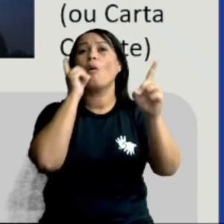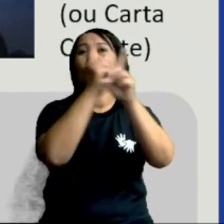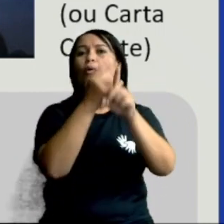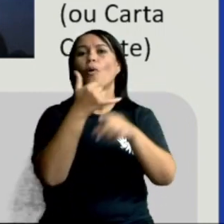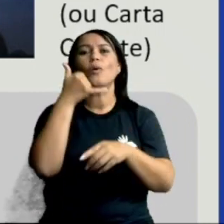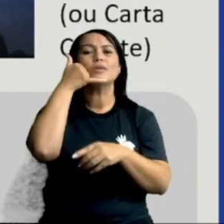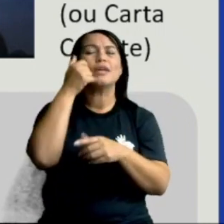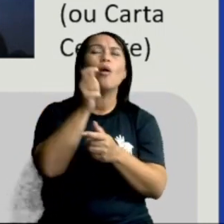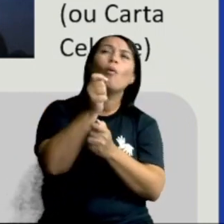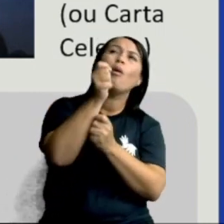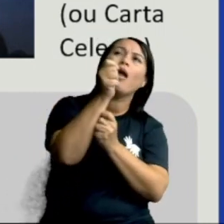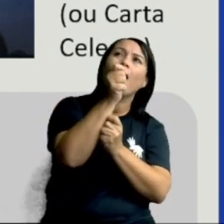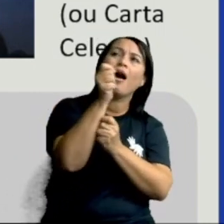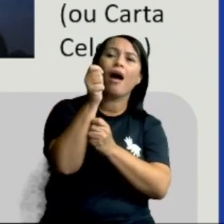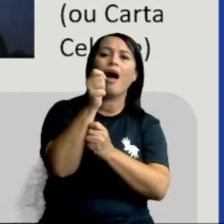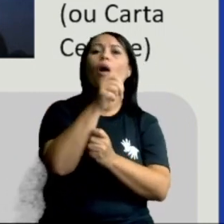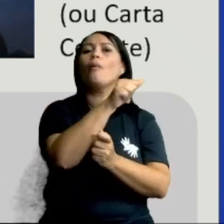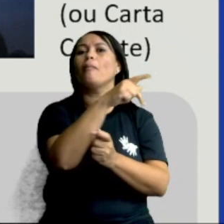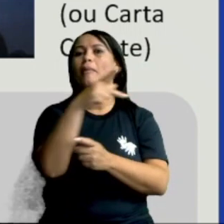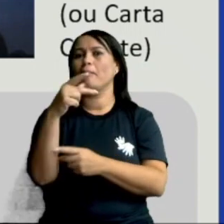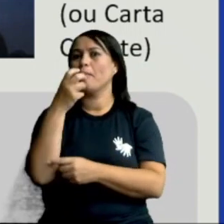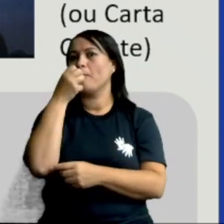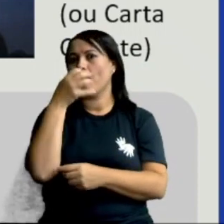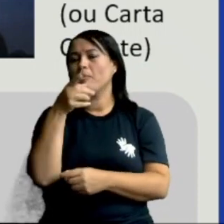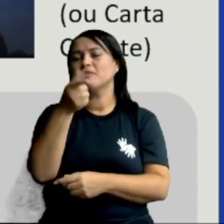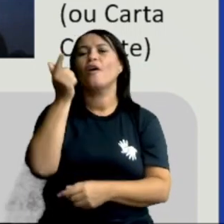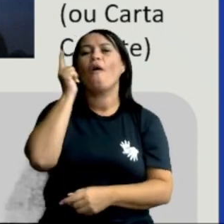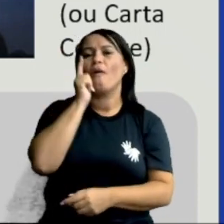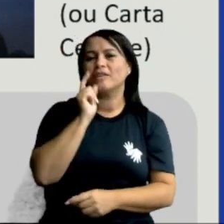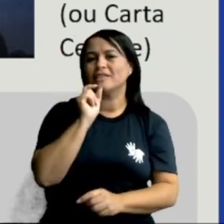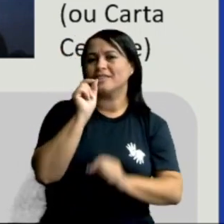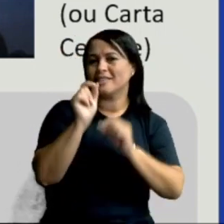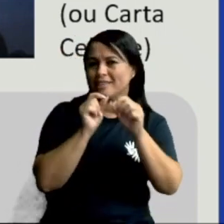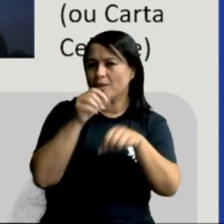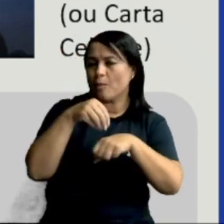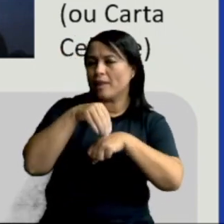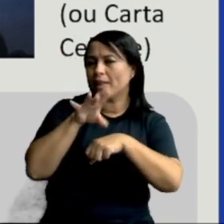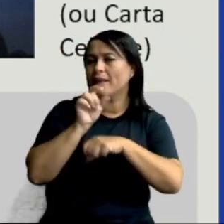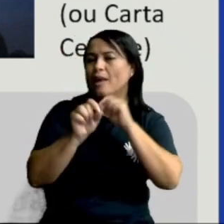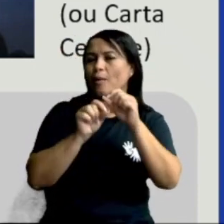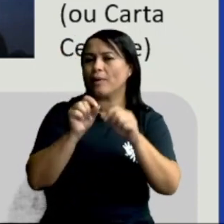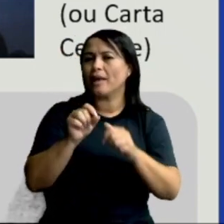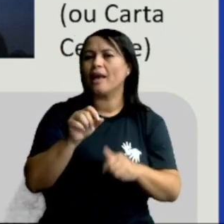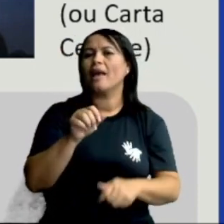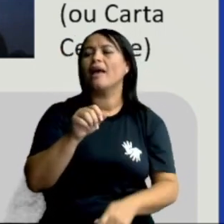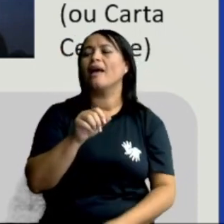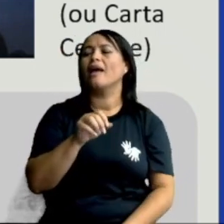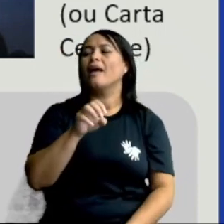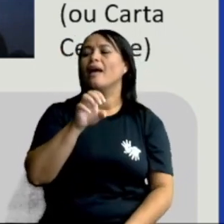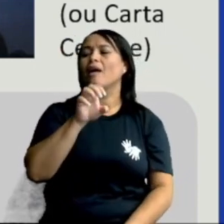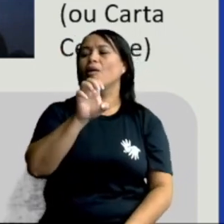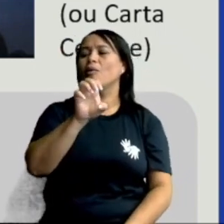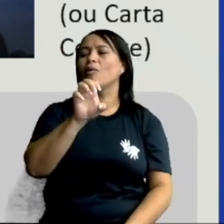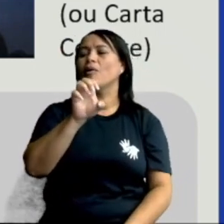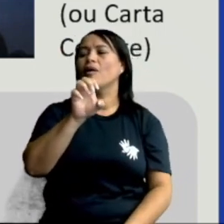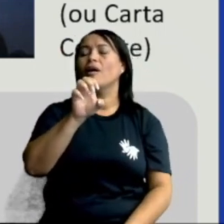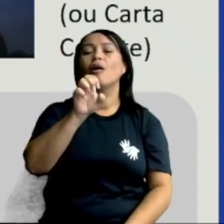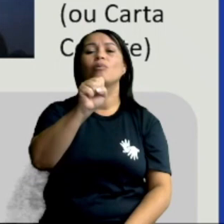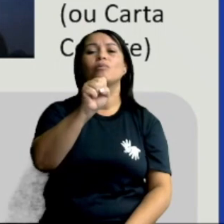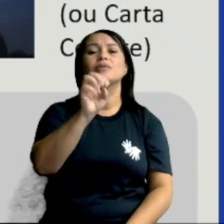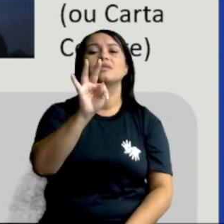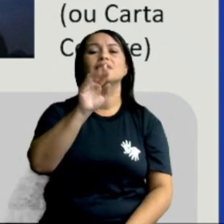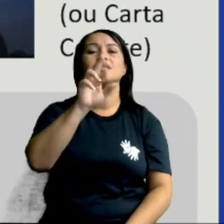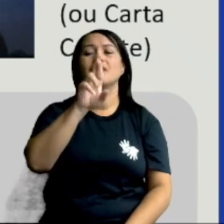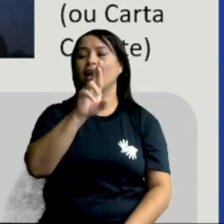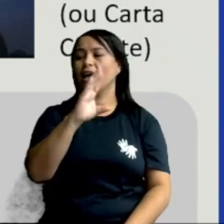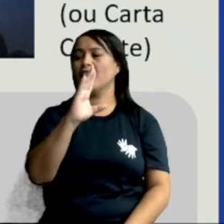Uma dica de aplicativo bom para você realizar essa atividade é o StarChat. Então, vai lá no